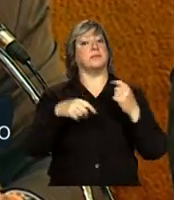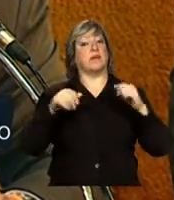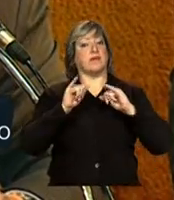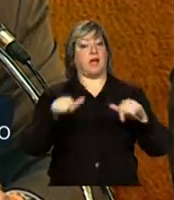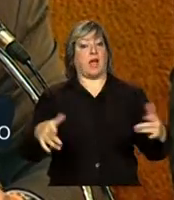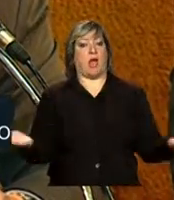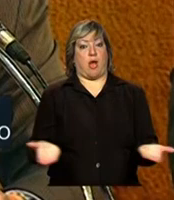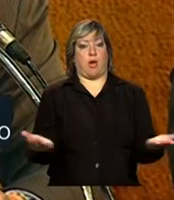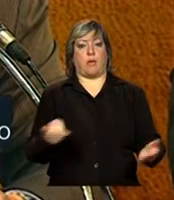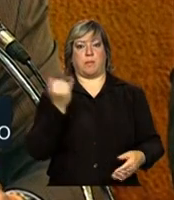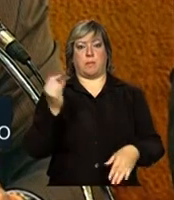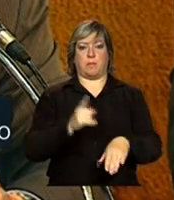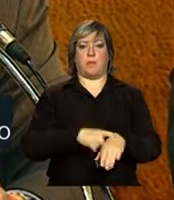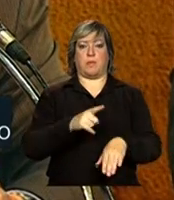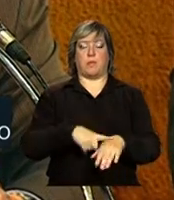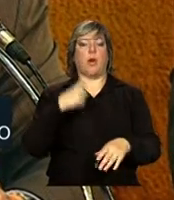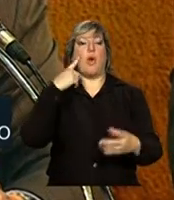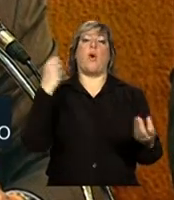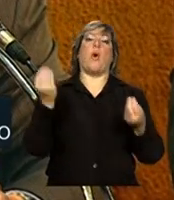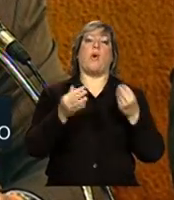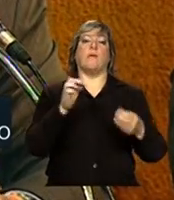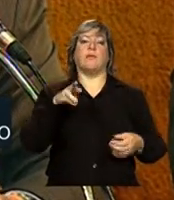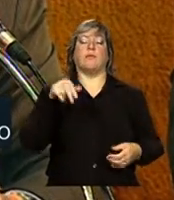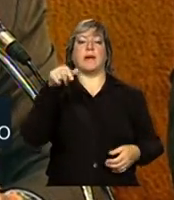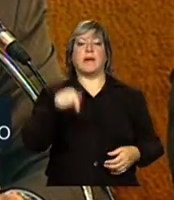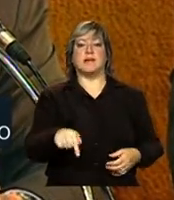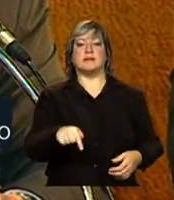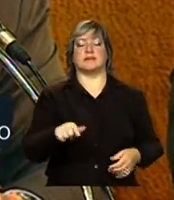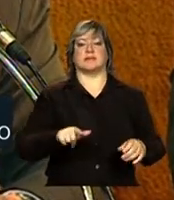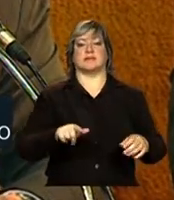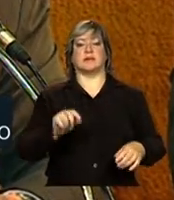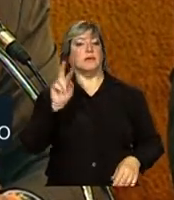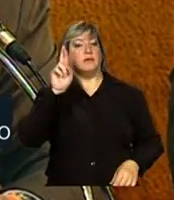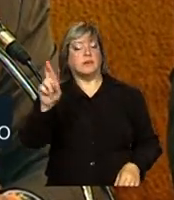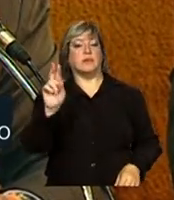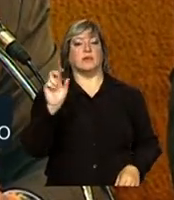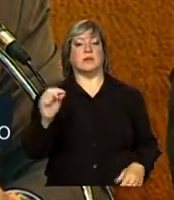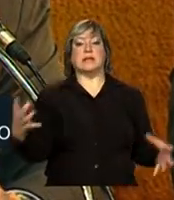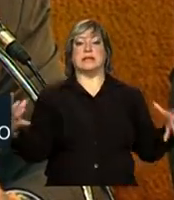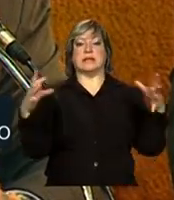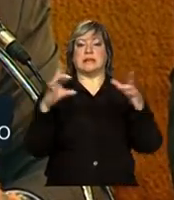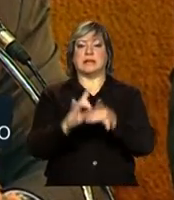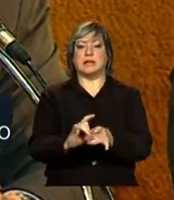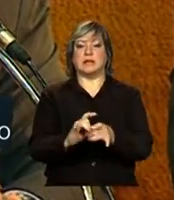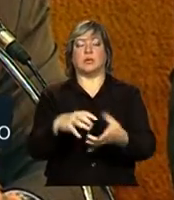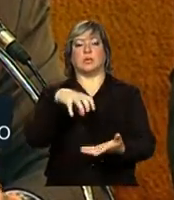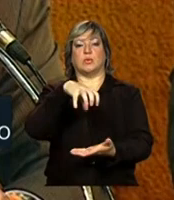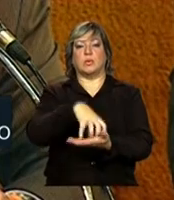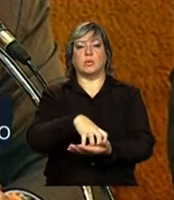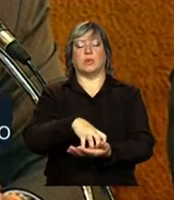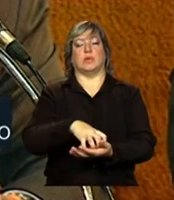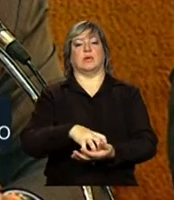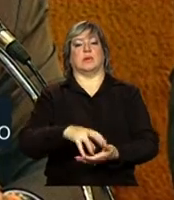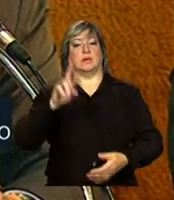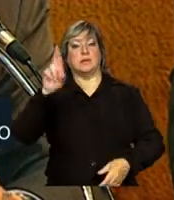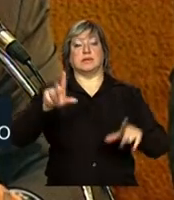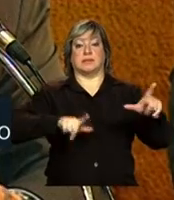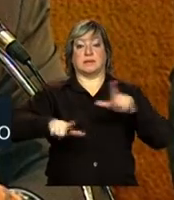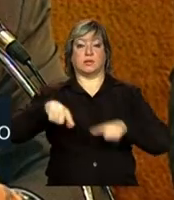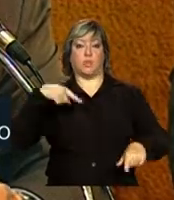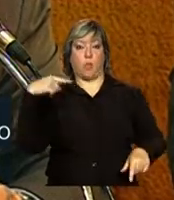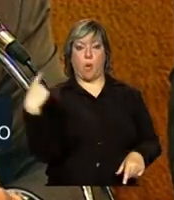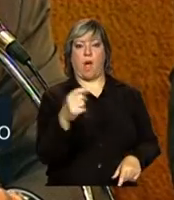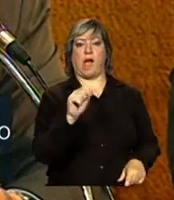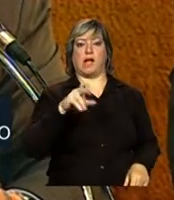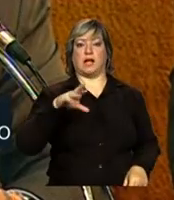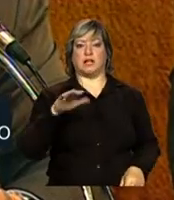nesse momento pela forma como ess como essa função integra o conjunto de tarefas de competências das agências